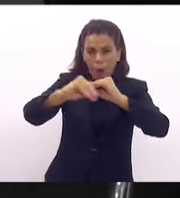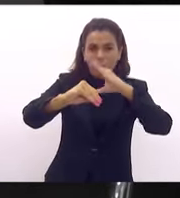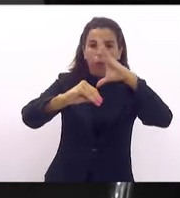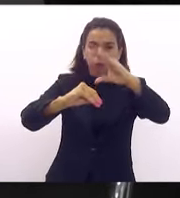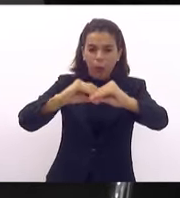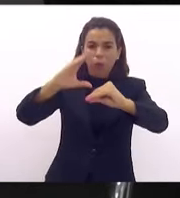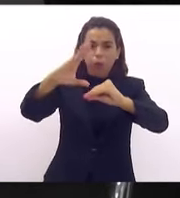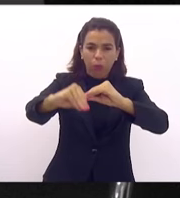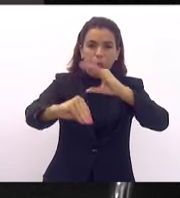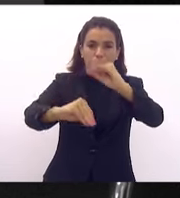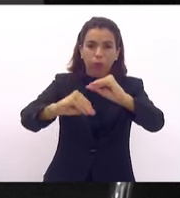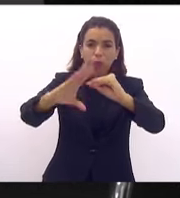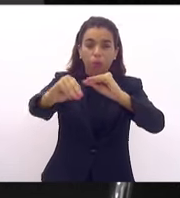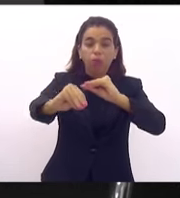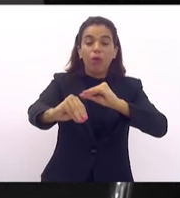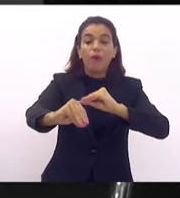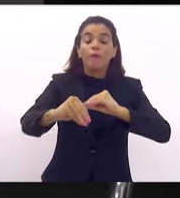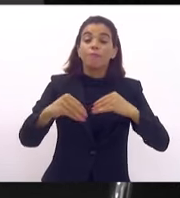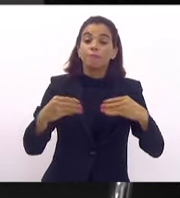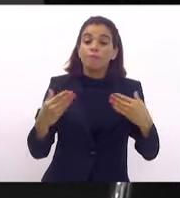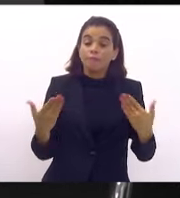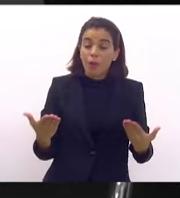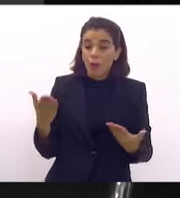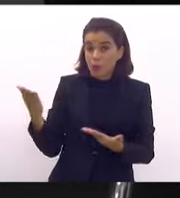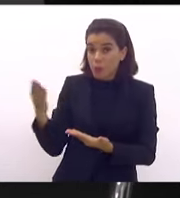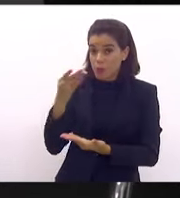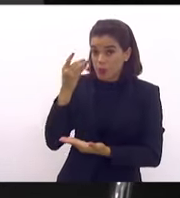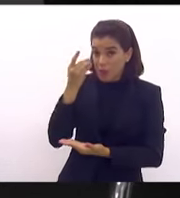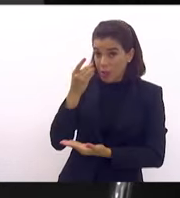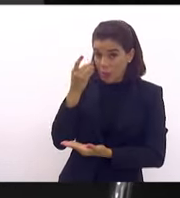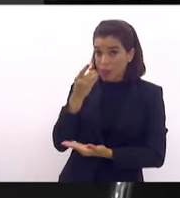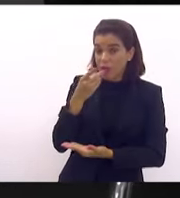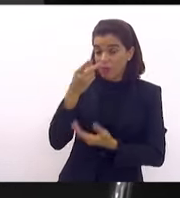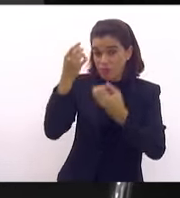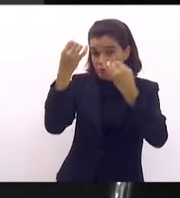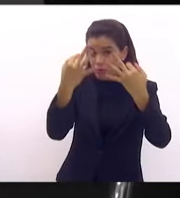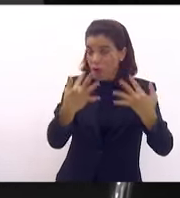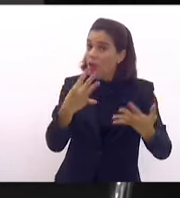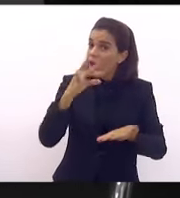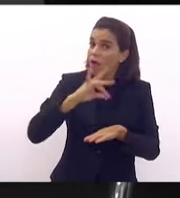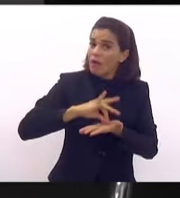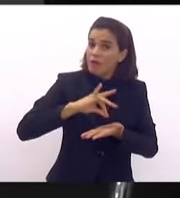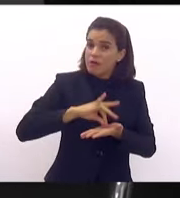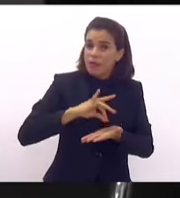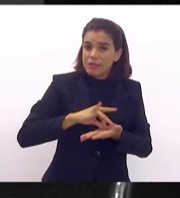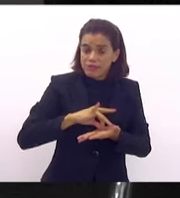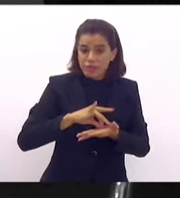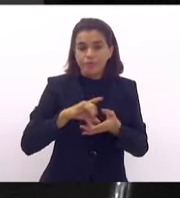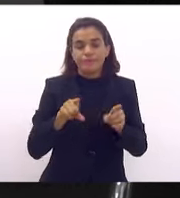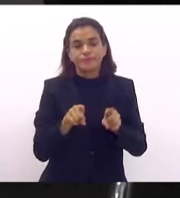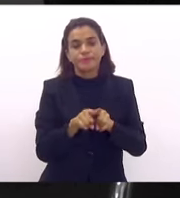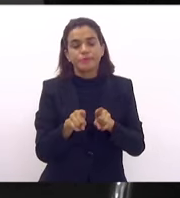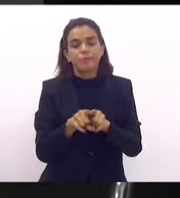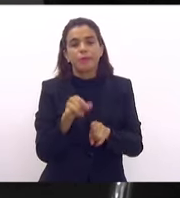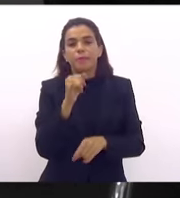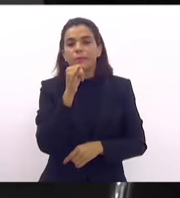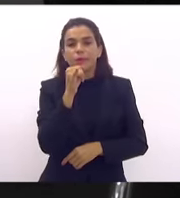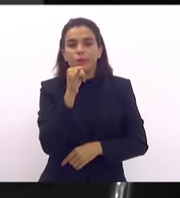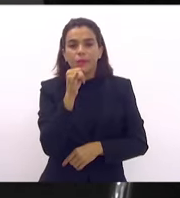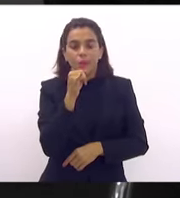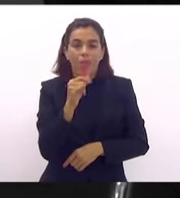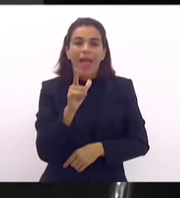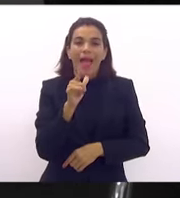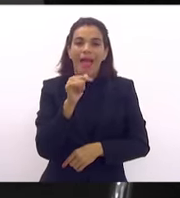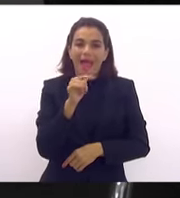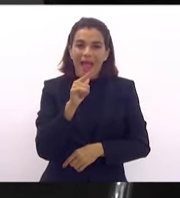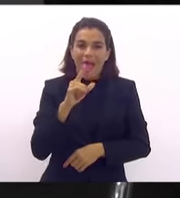Filipinho Raves levanta é real. Além do mais, quando você lança o